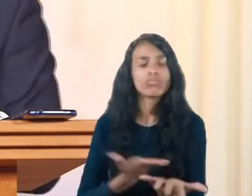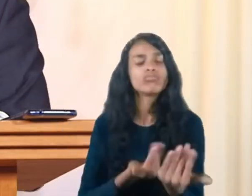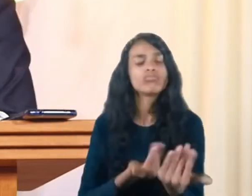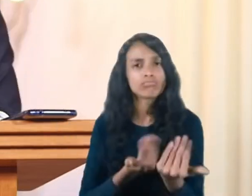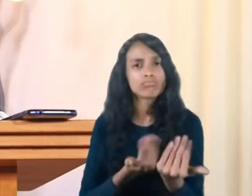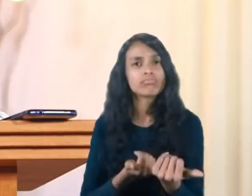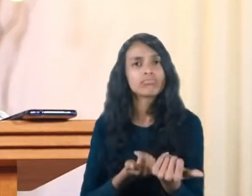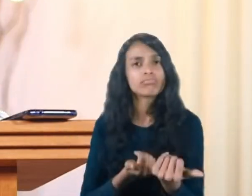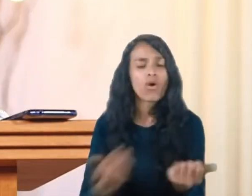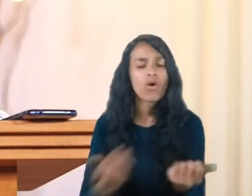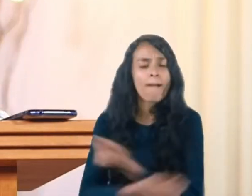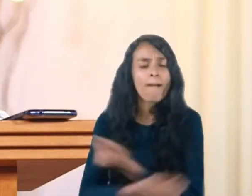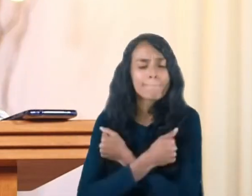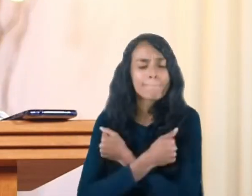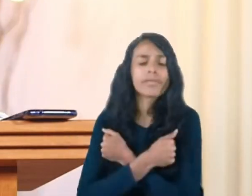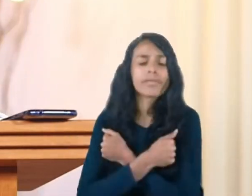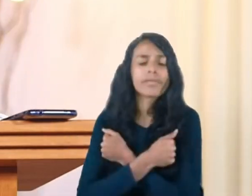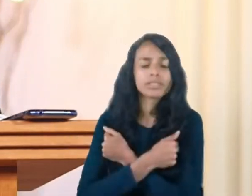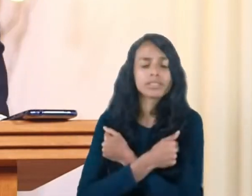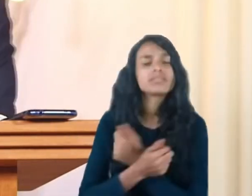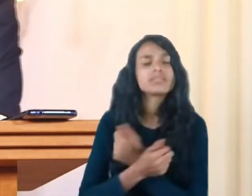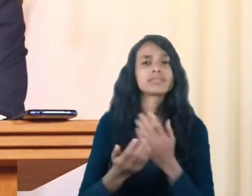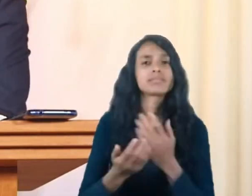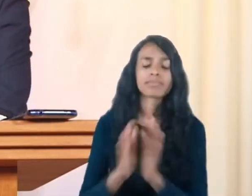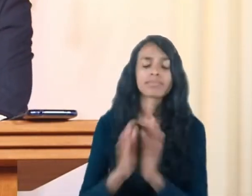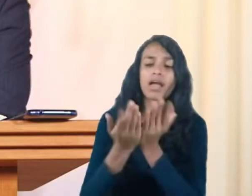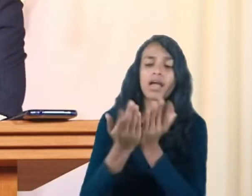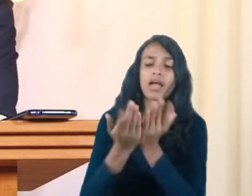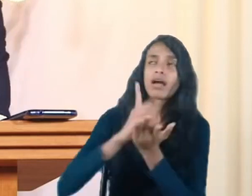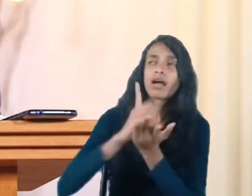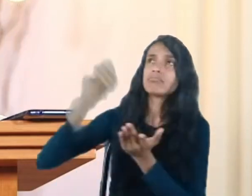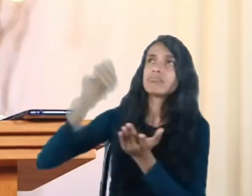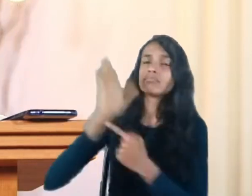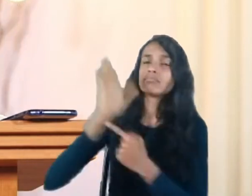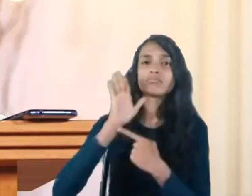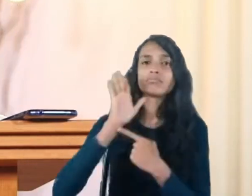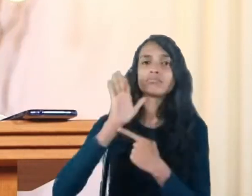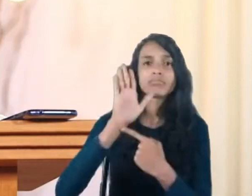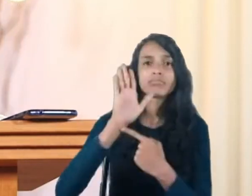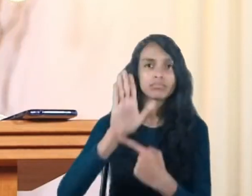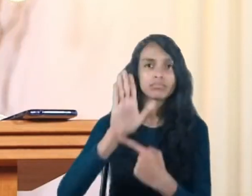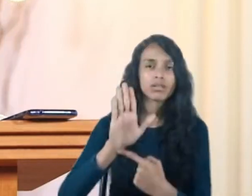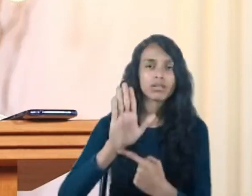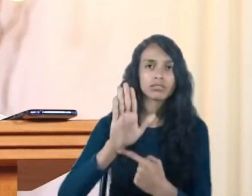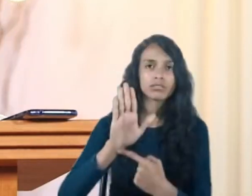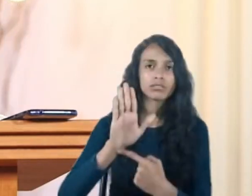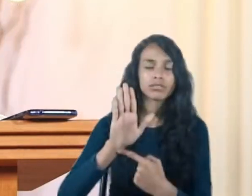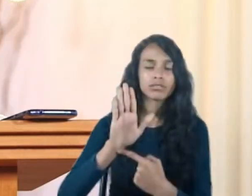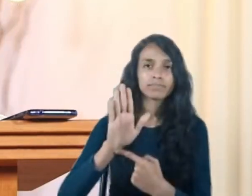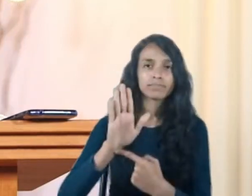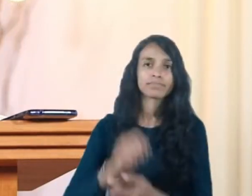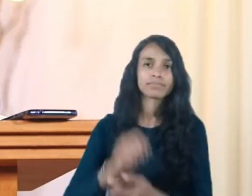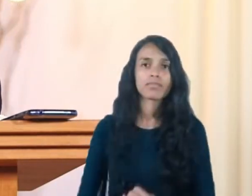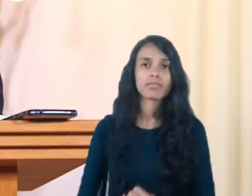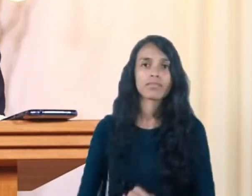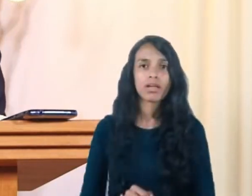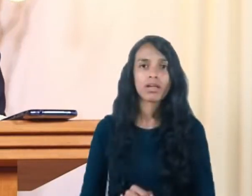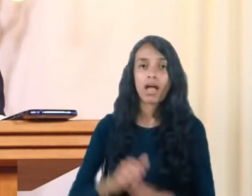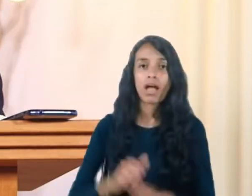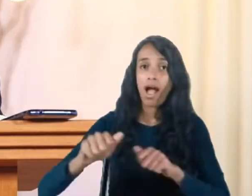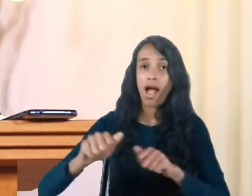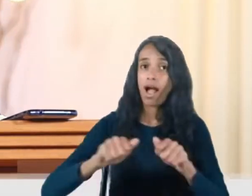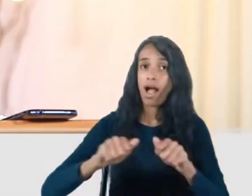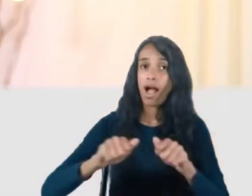A palavra de Deus diz, e eu quero que você acompanhe esse texto do livro Atos dos Apóstolos,